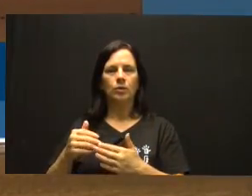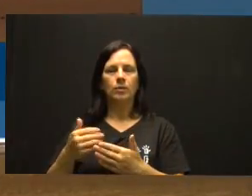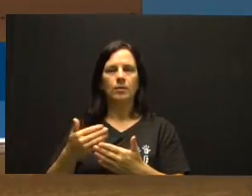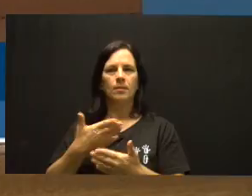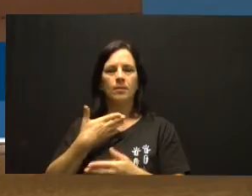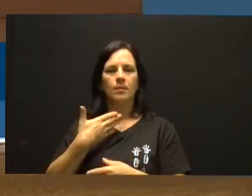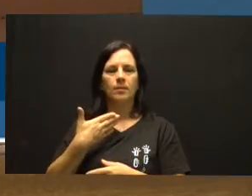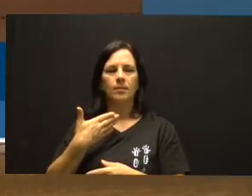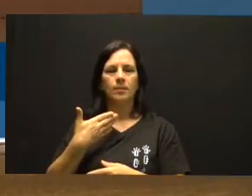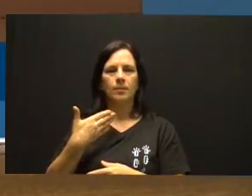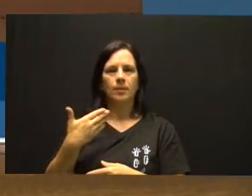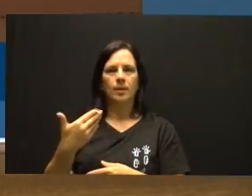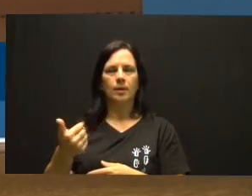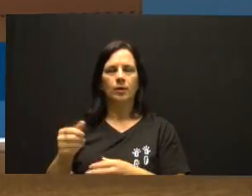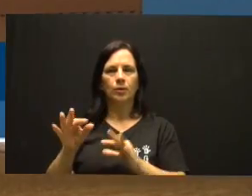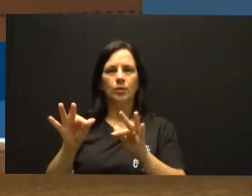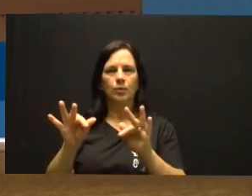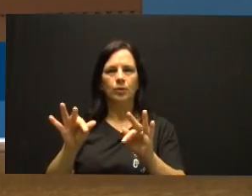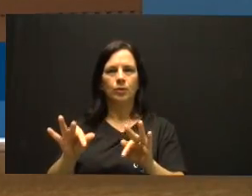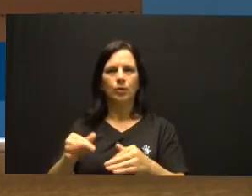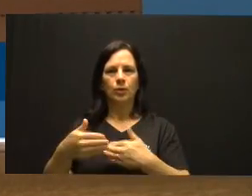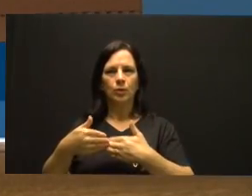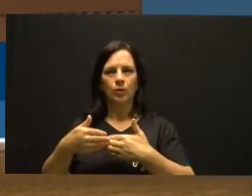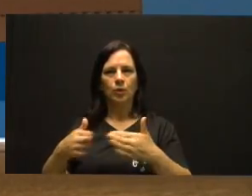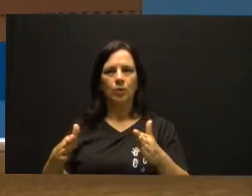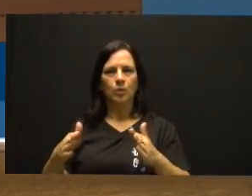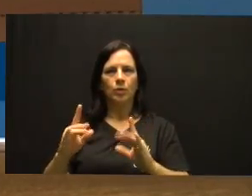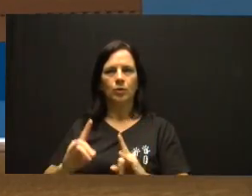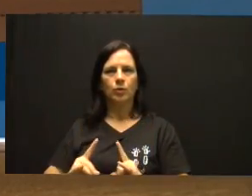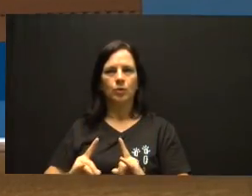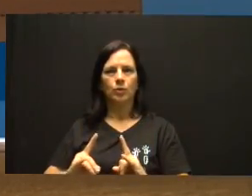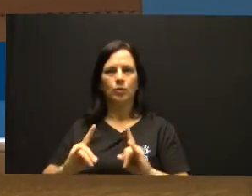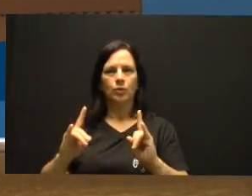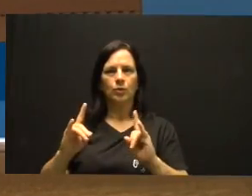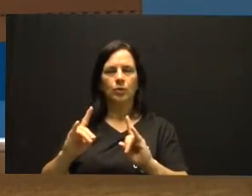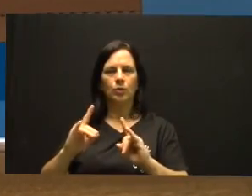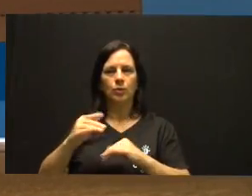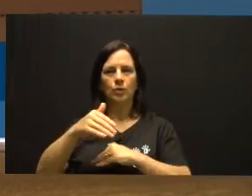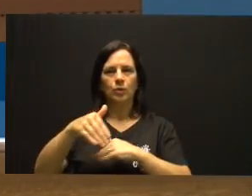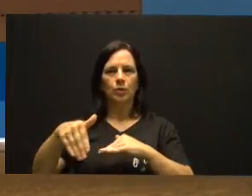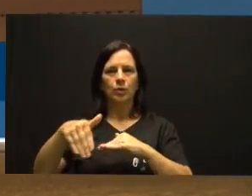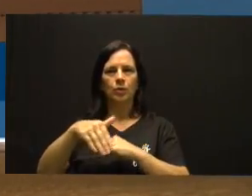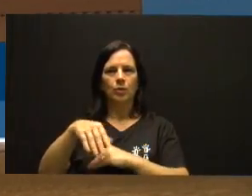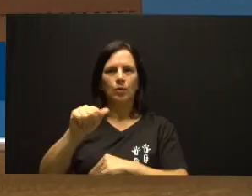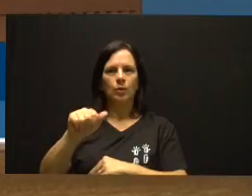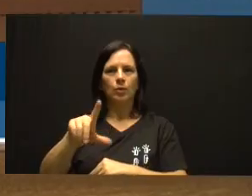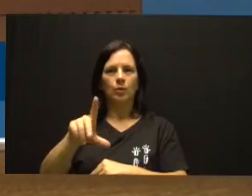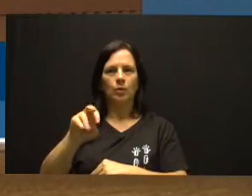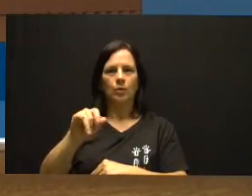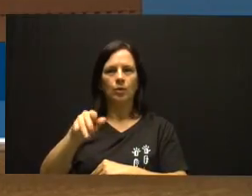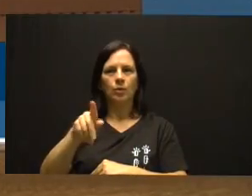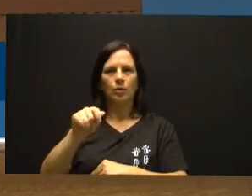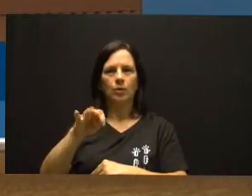para a finalidade e abertura do prédio localizado à Rua do Alojamento,